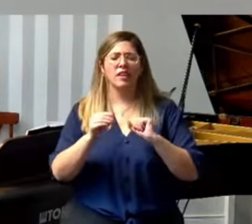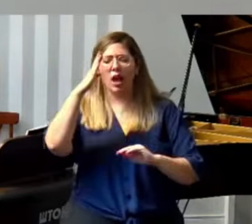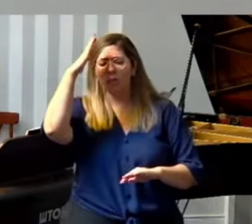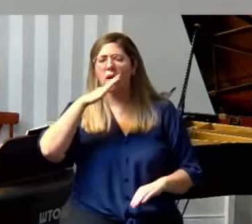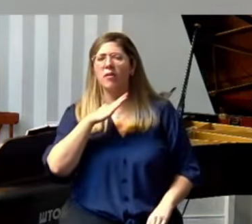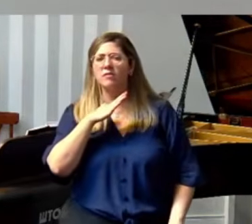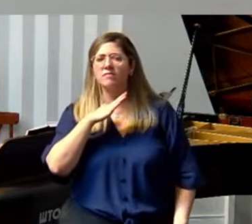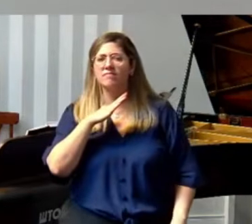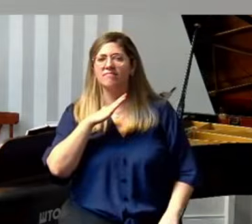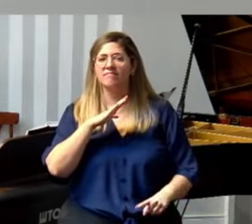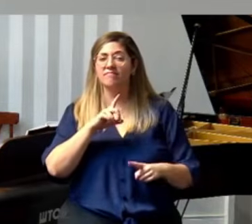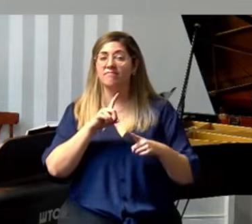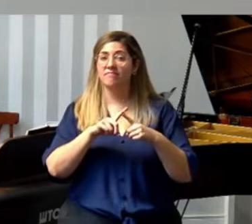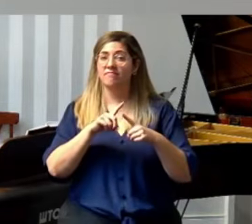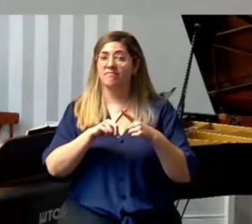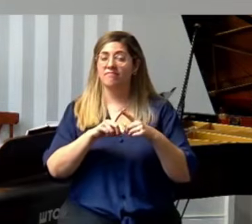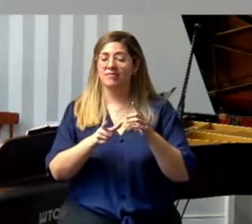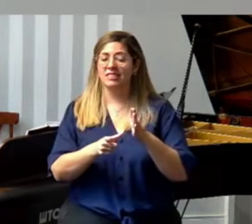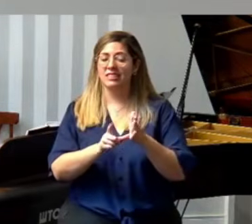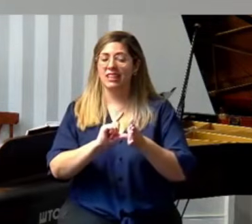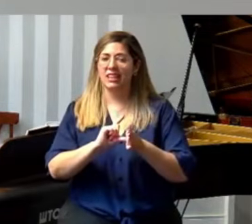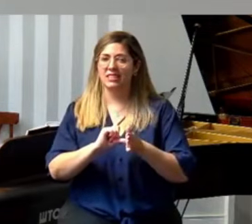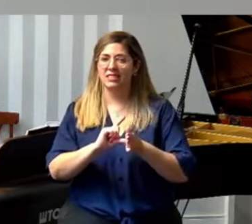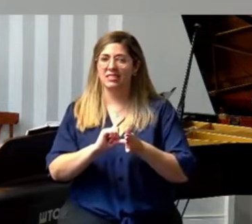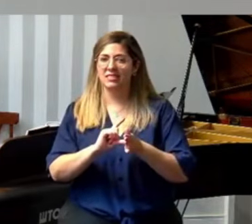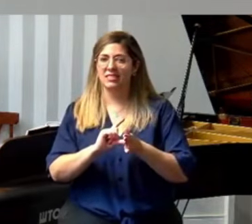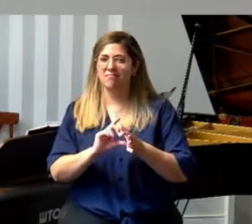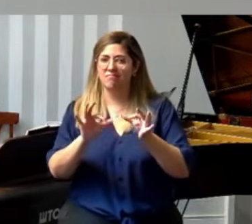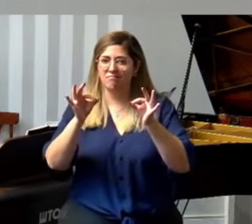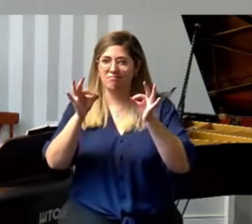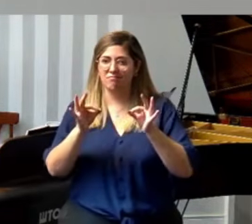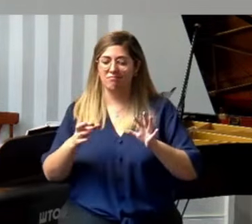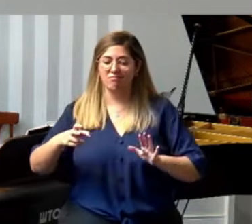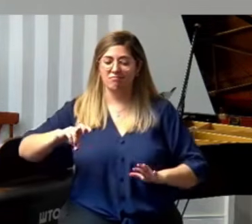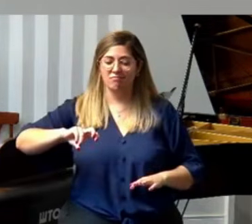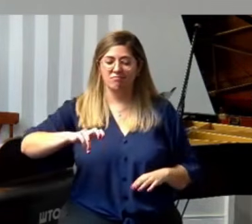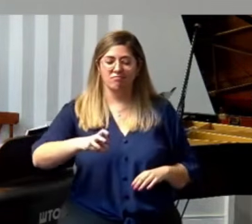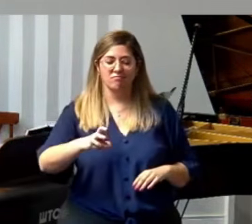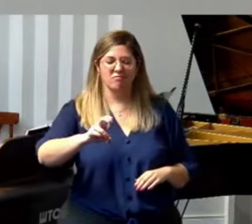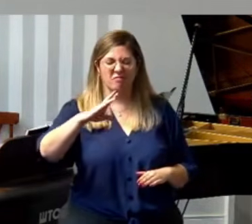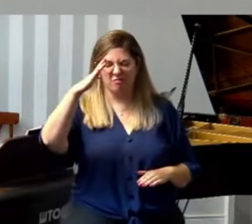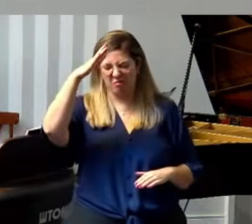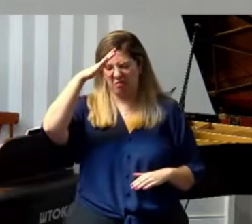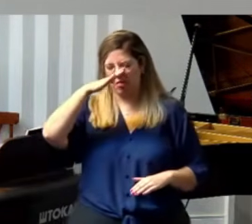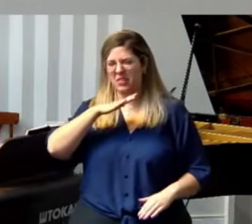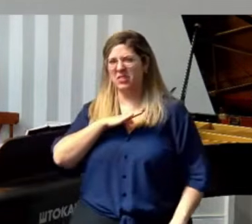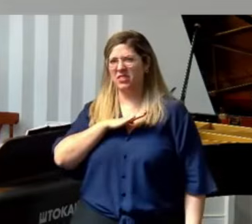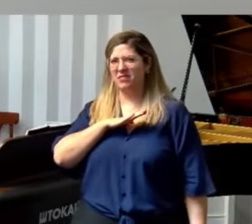maldita? Porque antes disso o Senhor declarou uma serpente maldita.